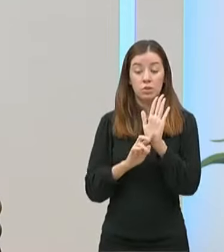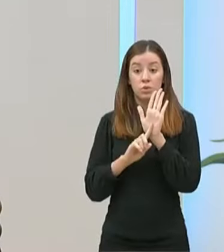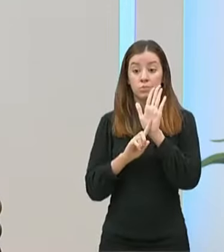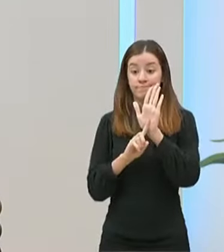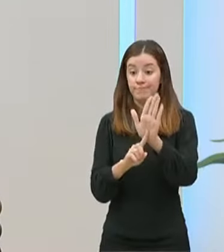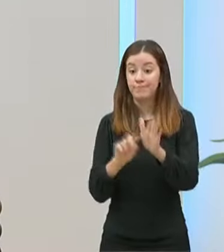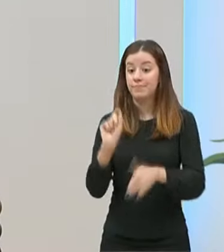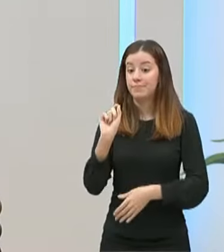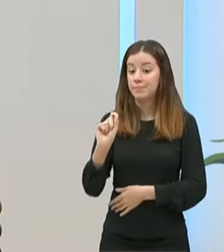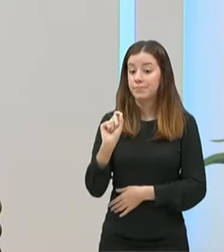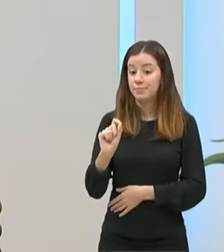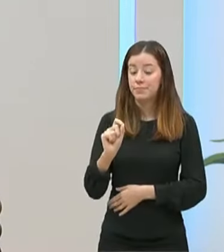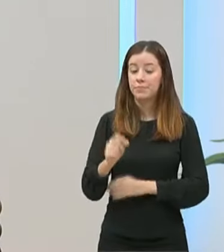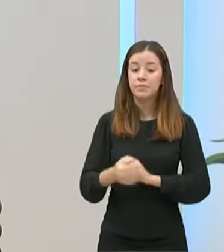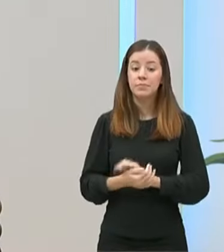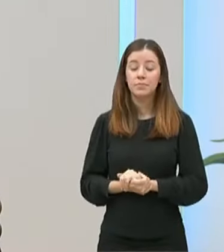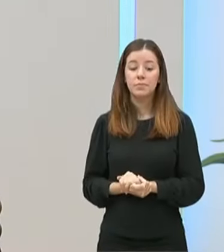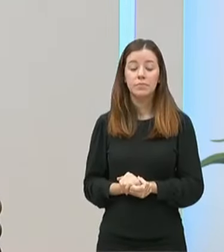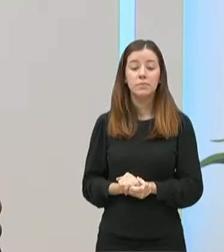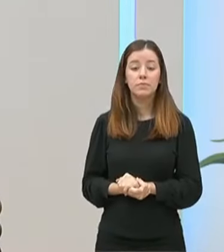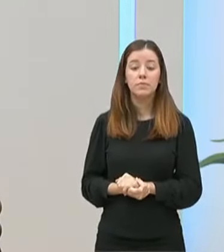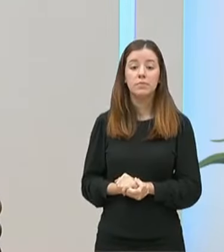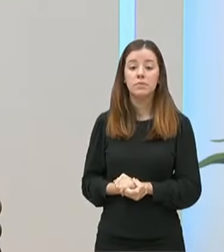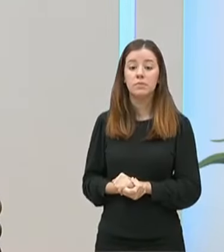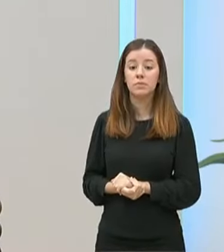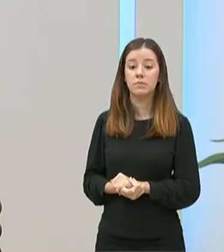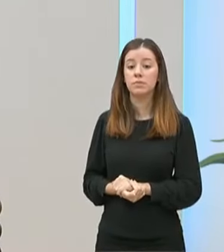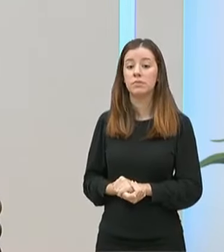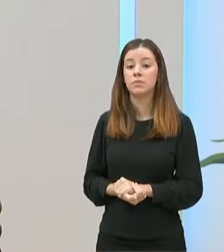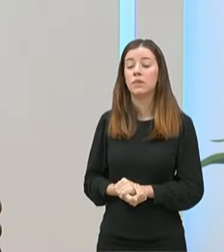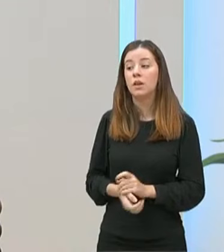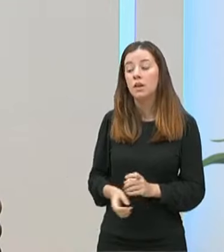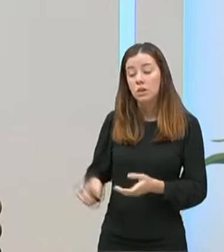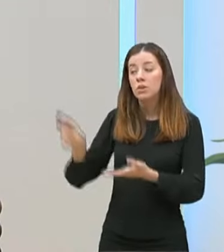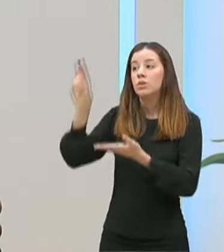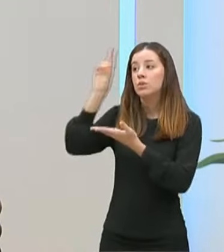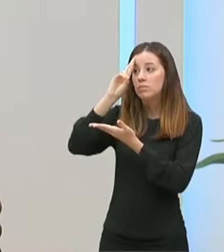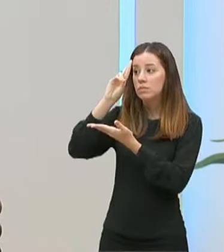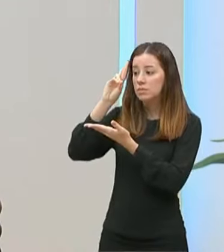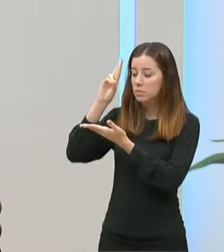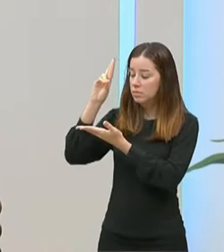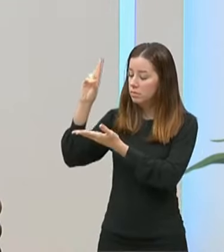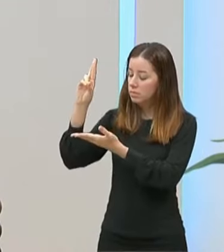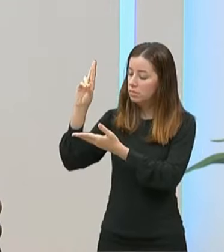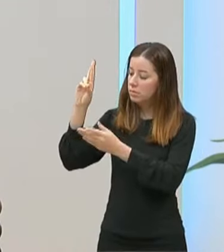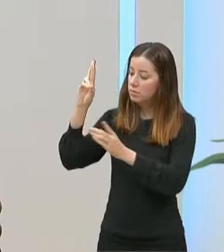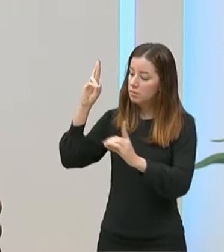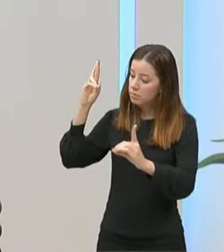aqui, no versículo 2, e o Senhor estava com José.